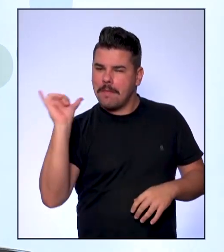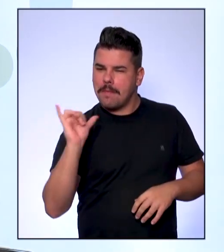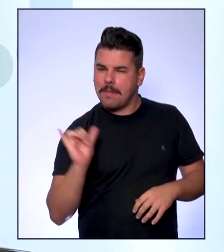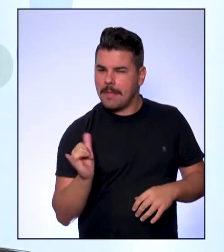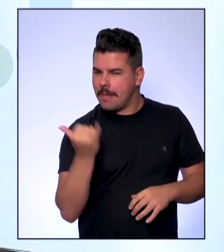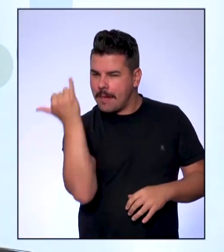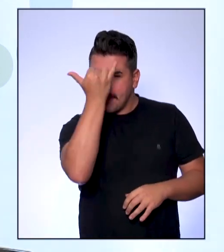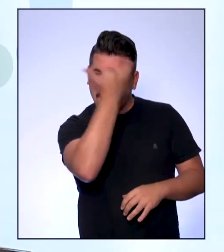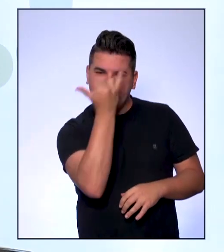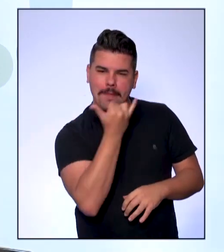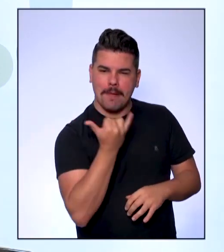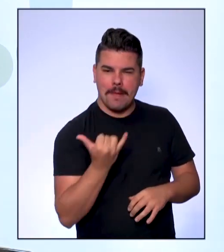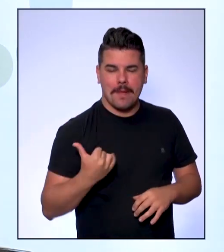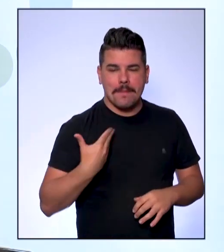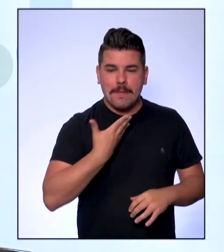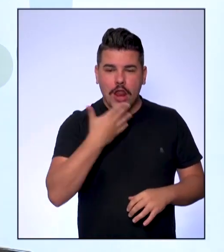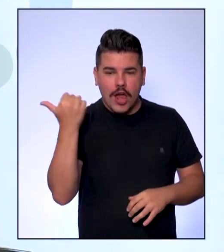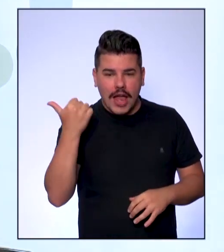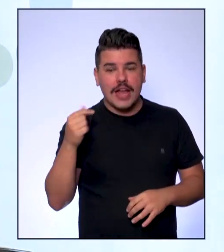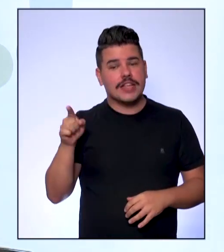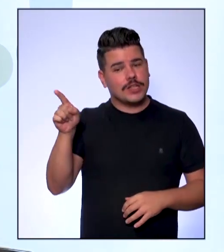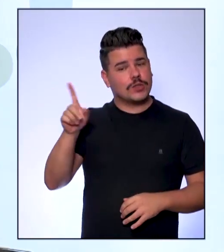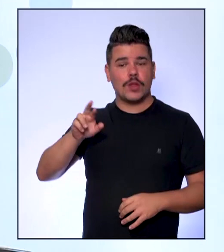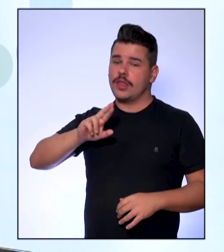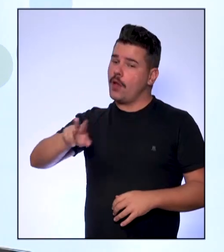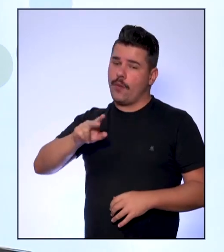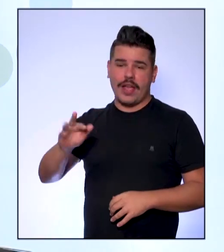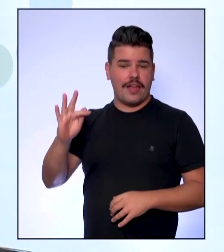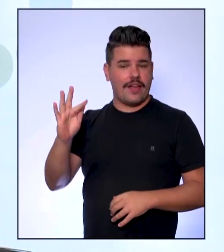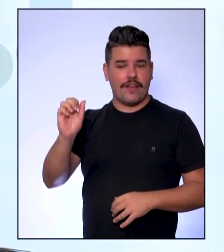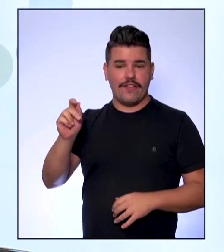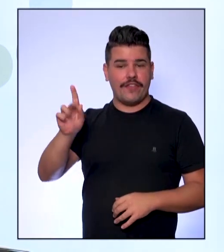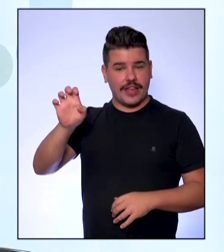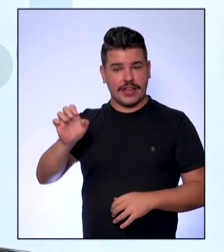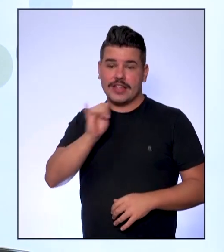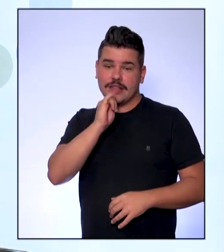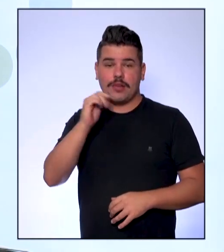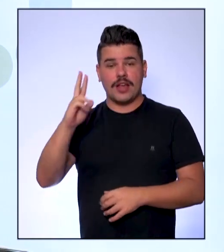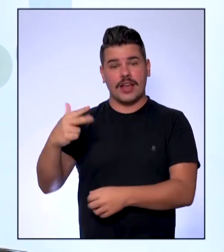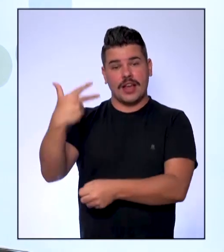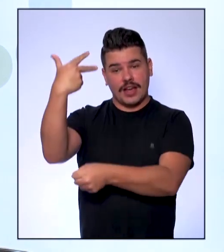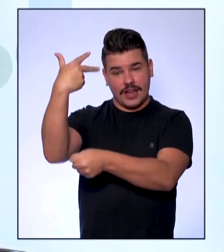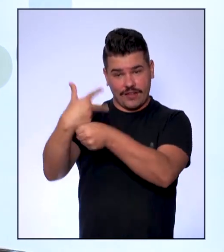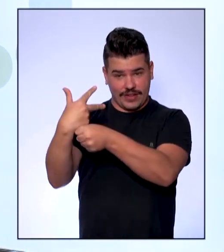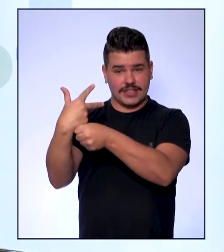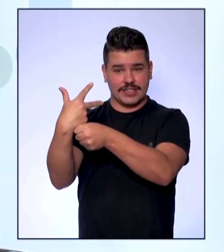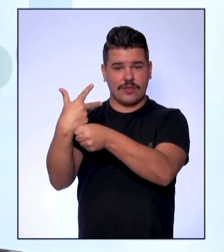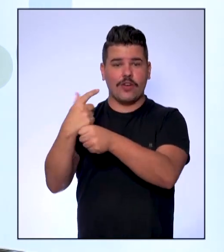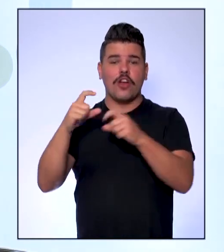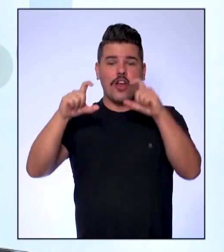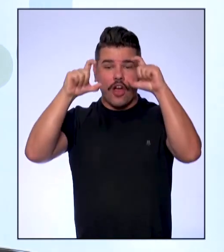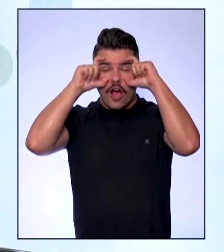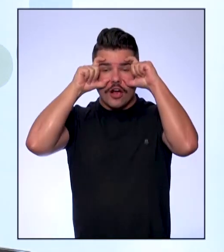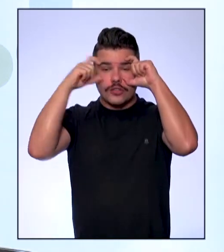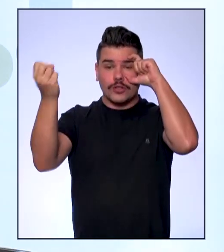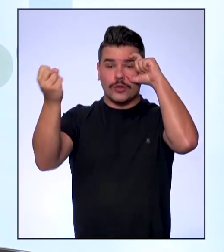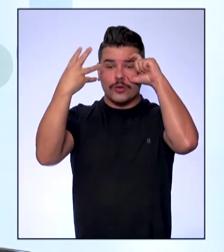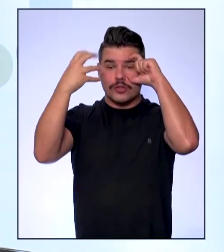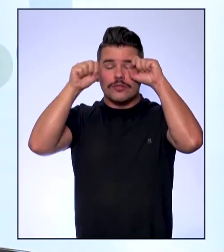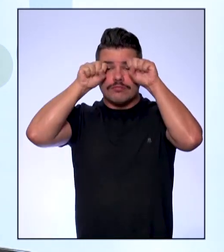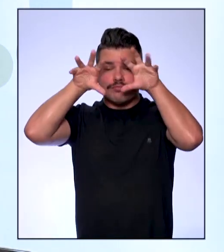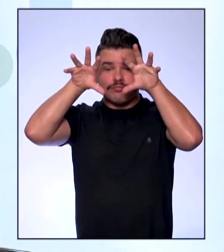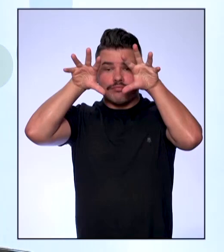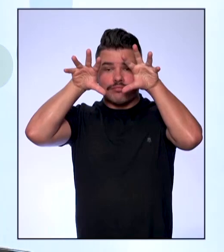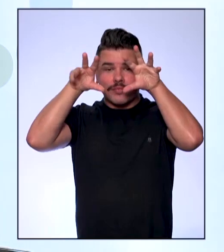não é uma fake news, né? Vou dar um exemplo aqui. Nas gravações, como eu uso óculos, normalmente a luz aqui, ó, fica dando reflexo, tá?